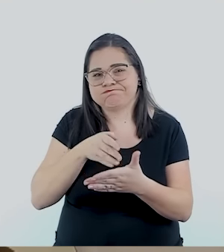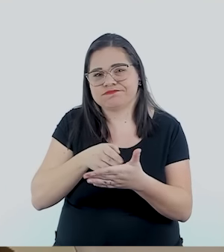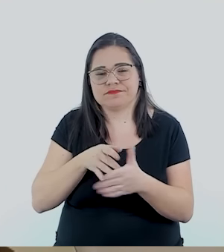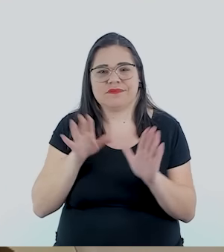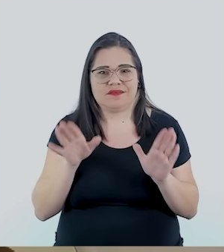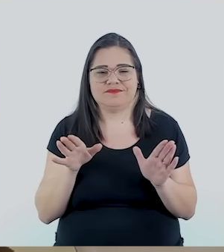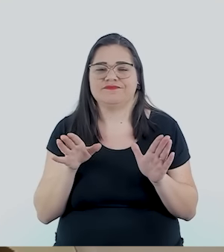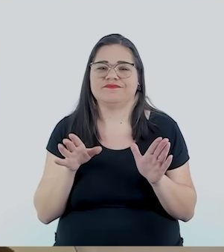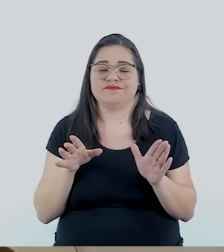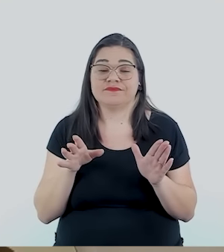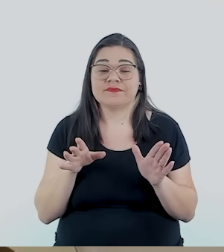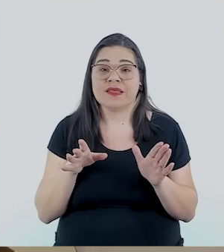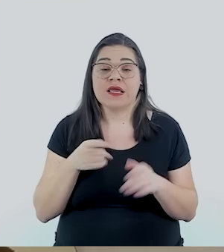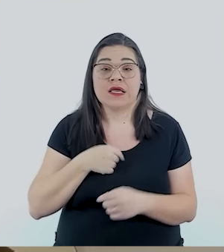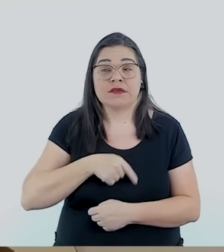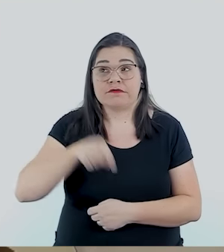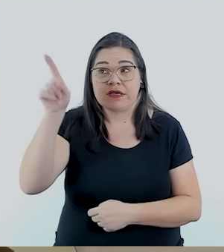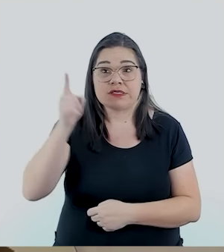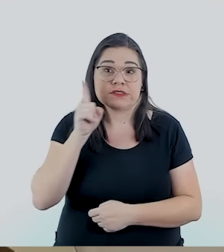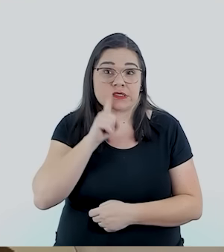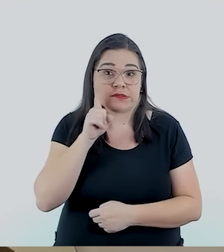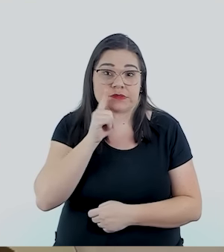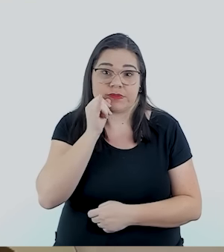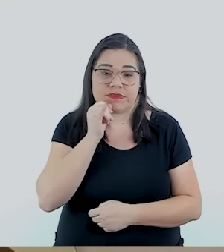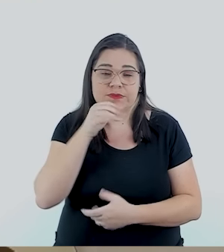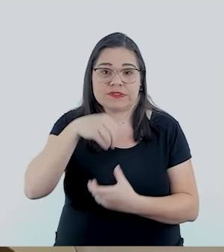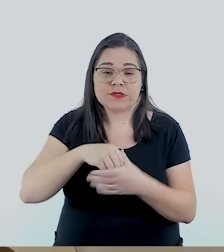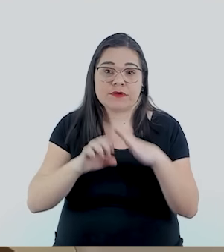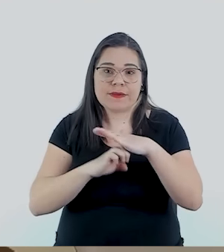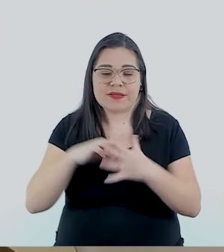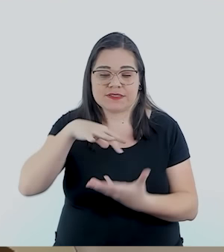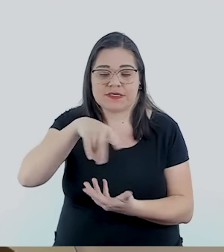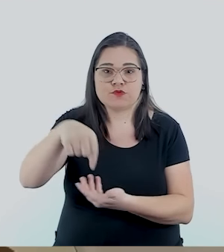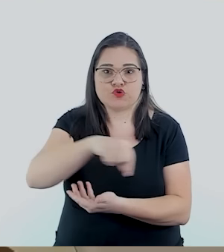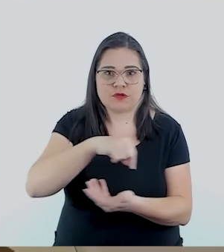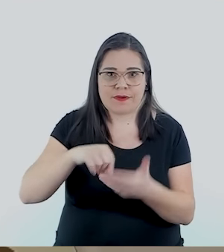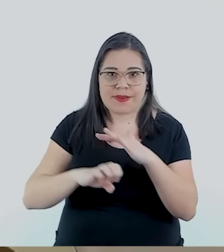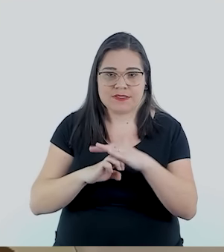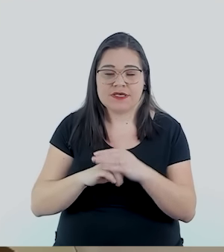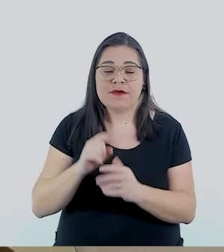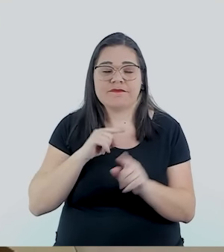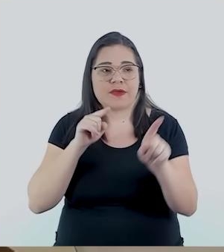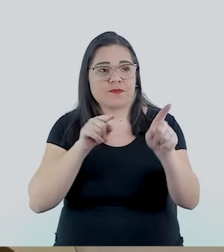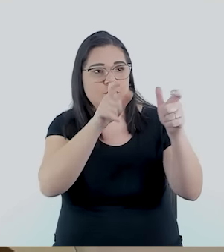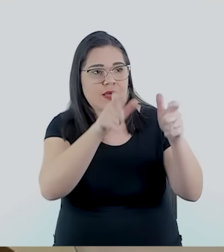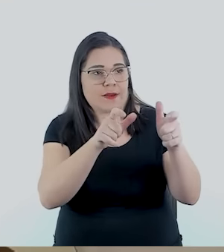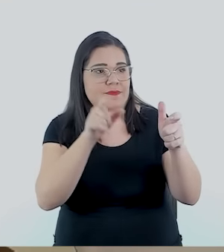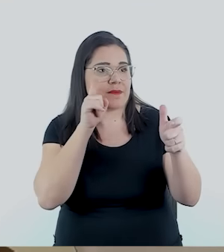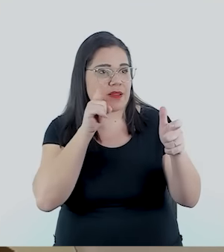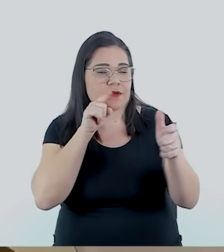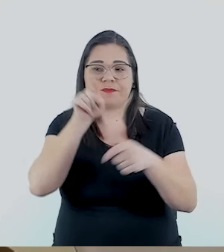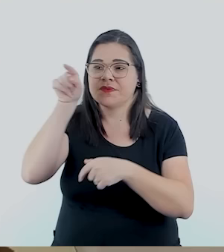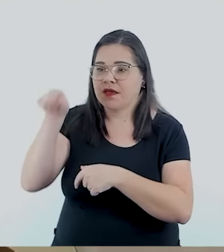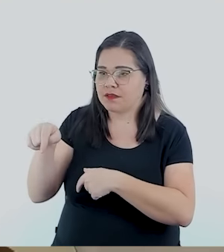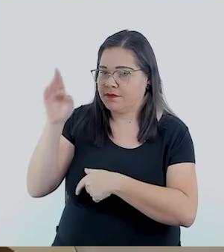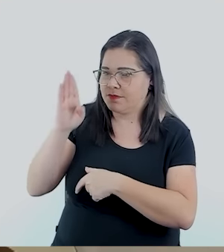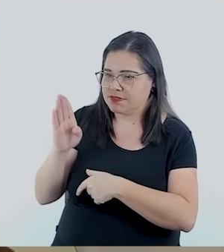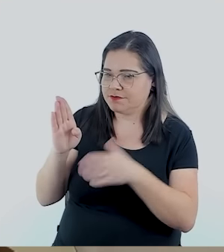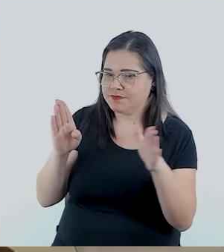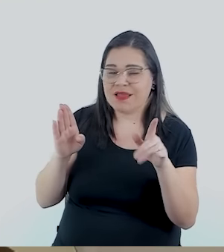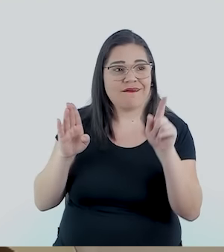nesse tema quando a gente vai pros Estados Unidos Por exemplo dentro de uma multinacional se você pega a filial Americana e a filial daqui lá já tem